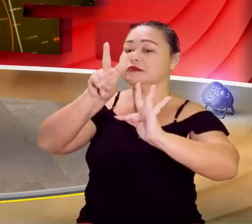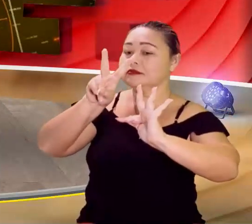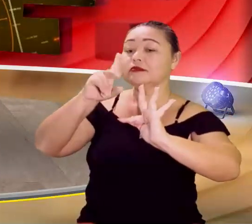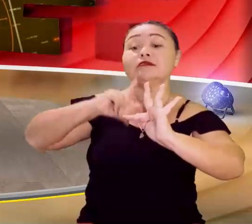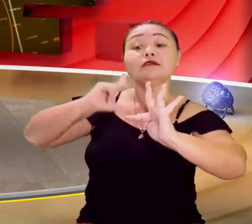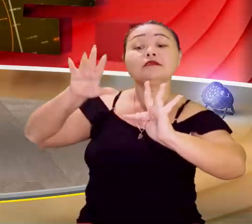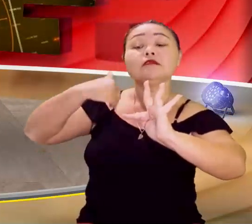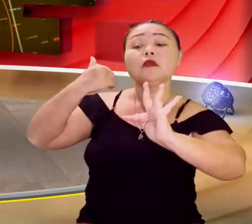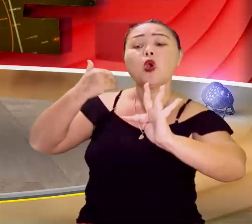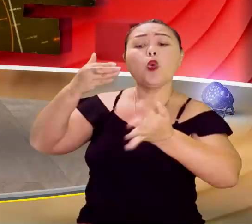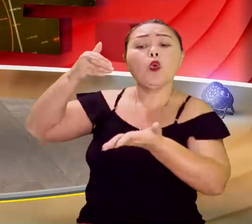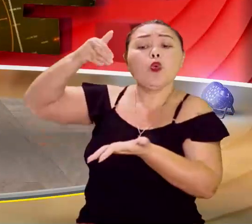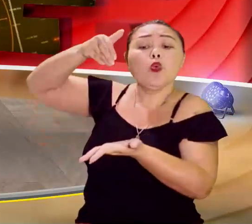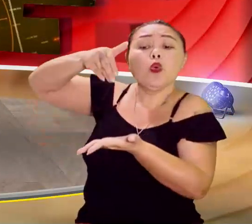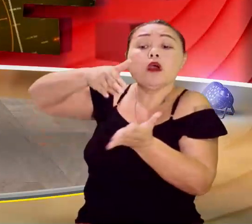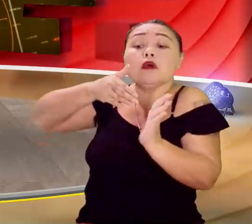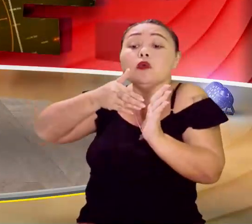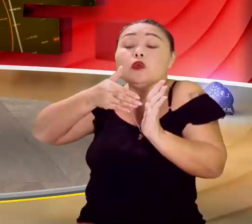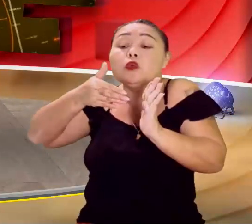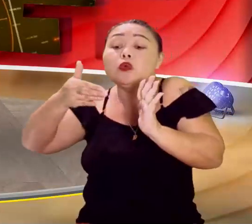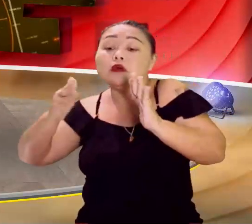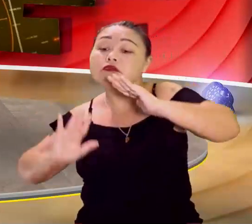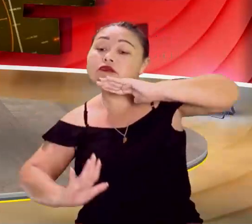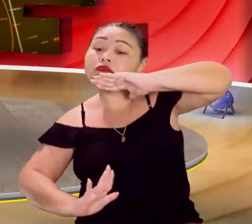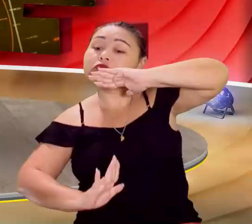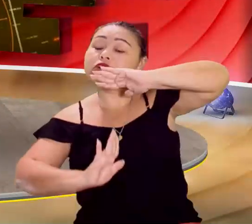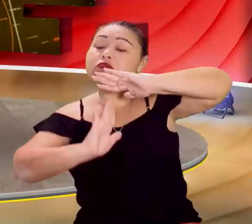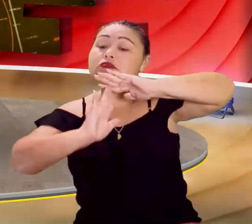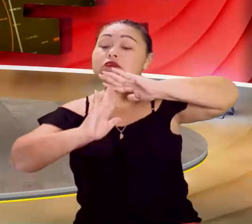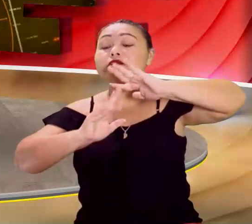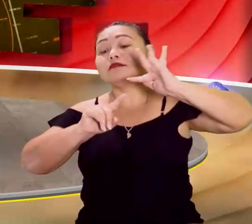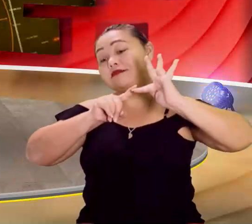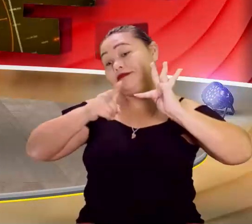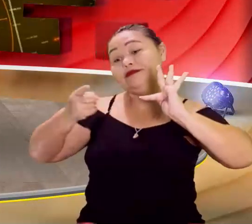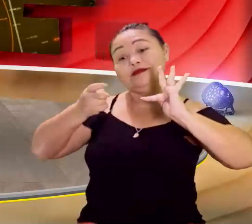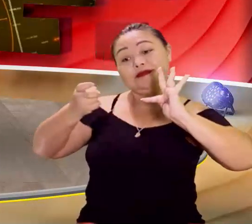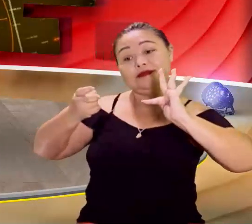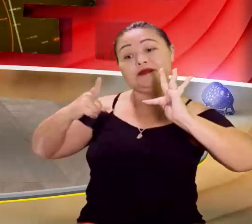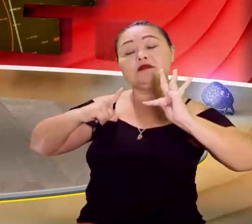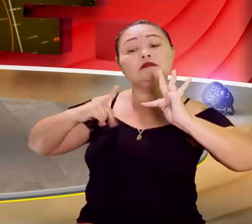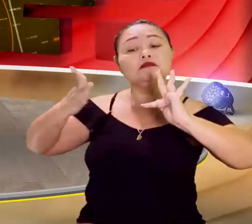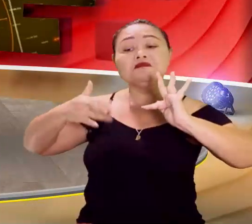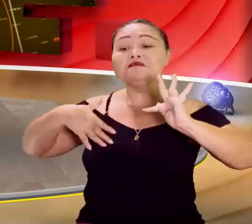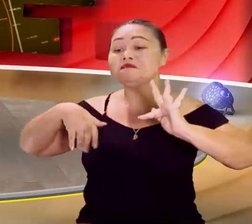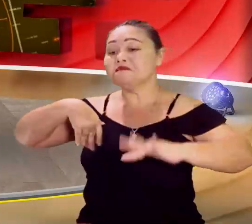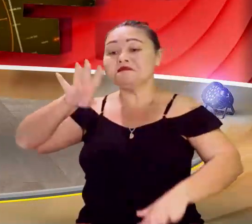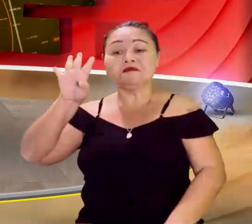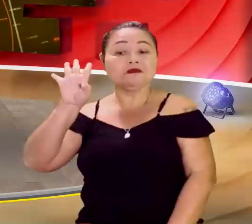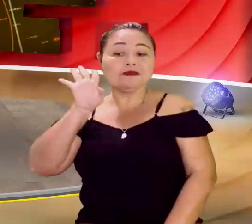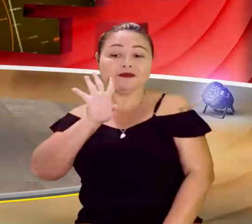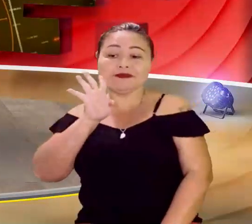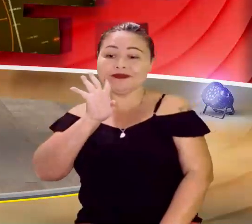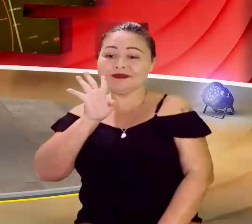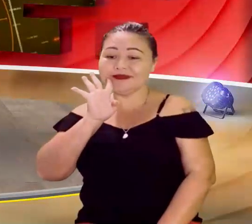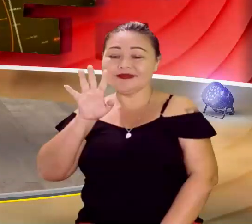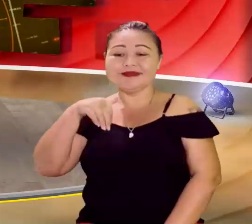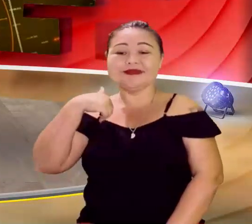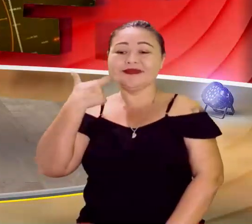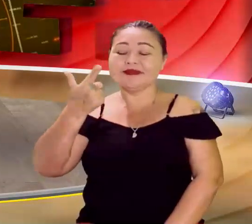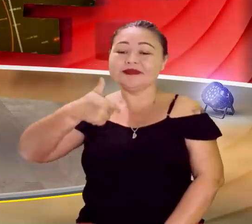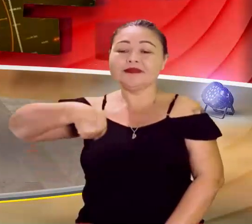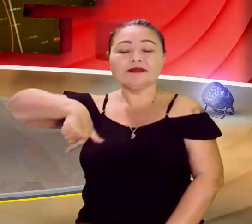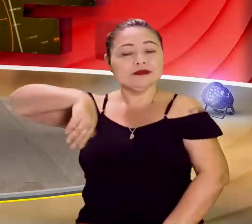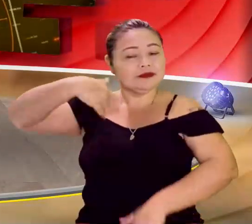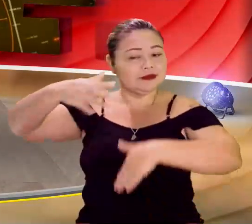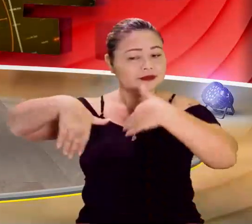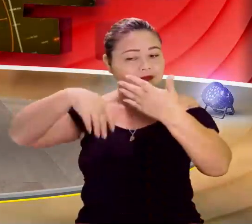y-vértice. O ponto em que ela atinge a altura máxima é o x-vértice. Aí fica mais legal ainda. É, isso mesmo. E assim vocês vão